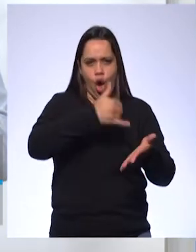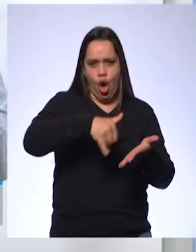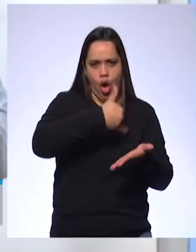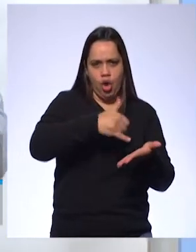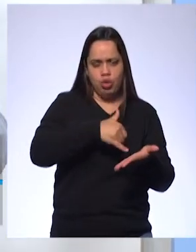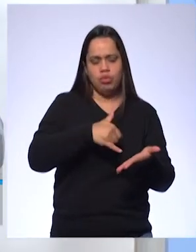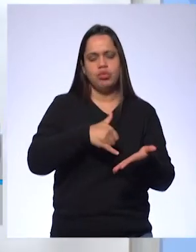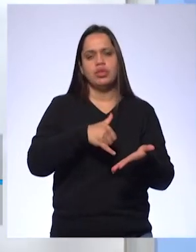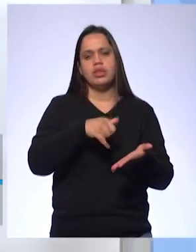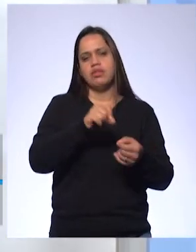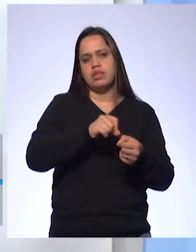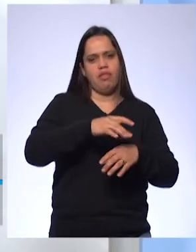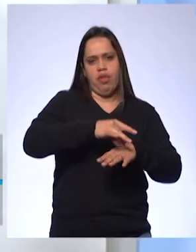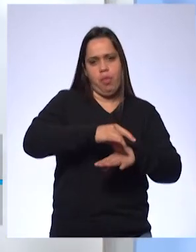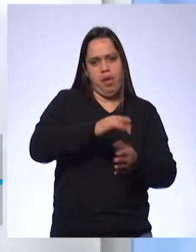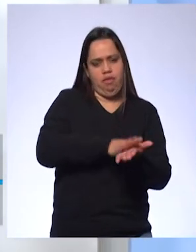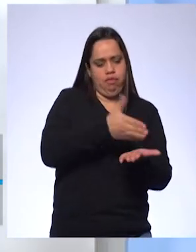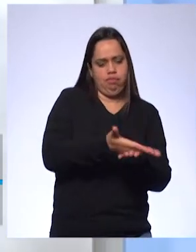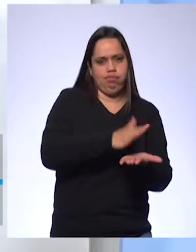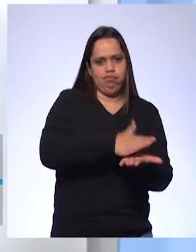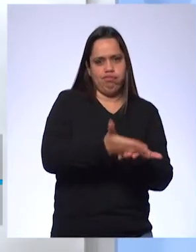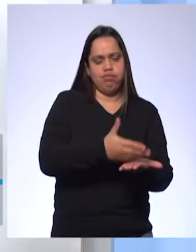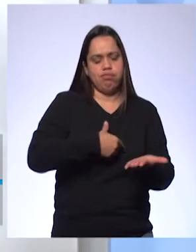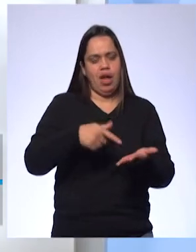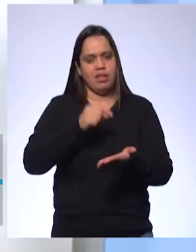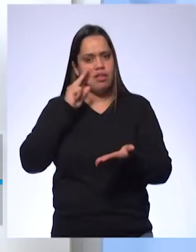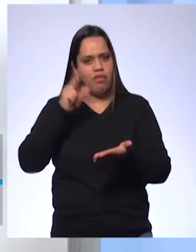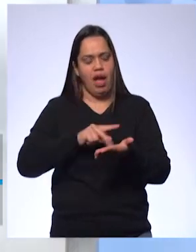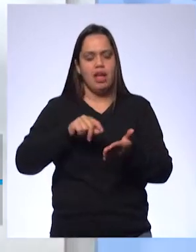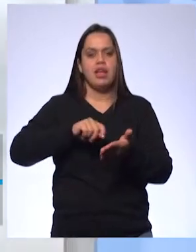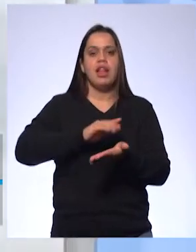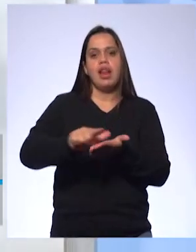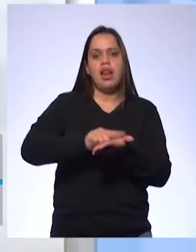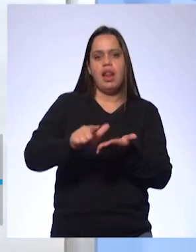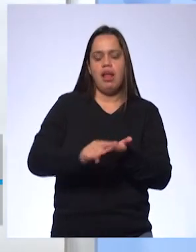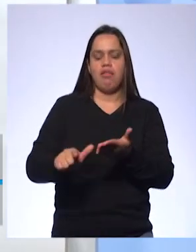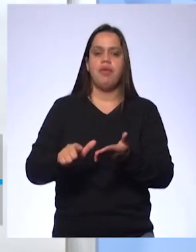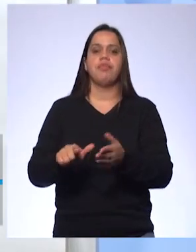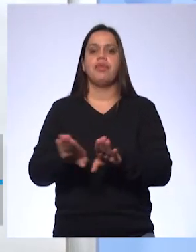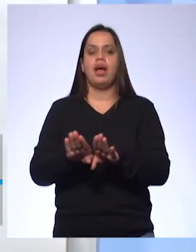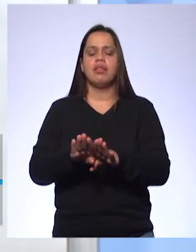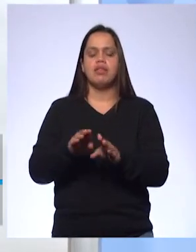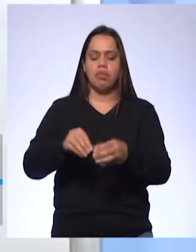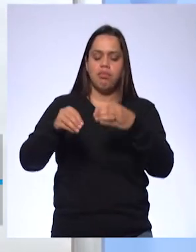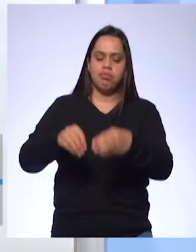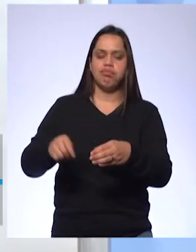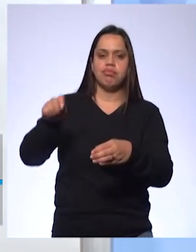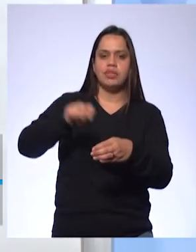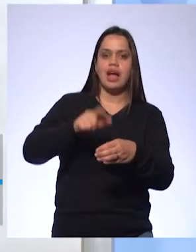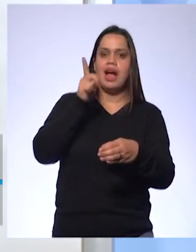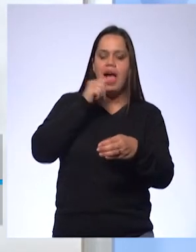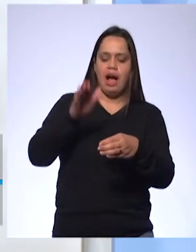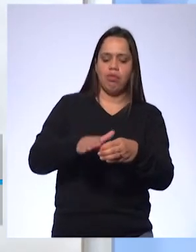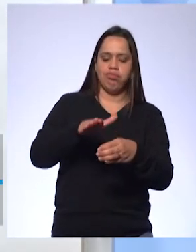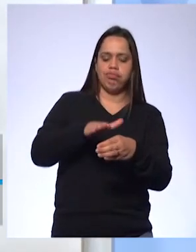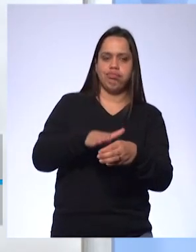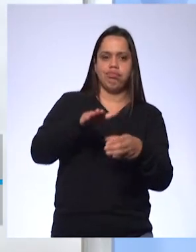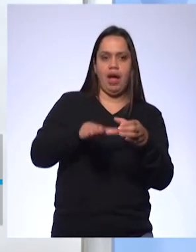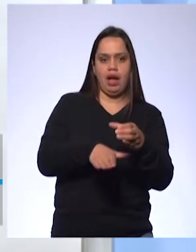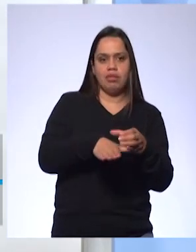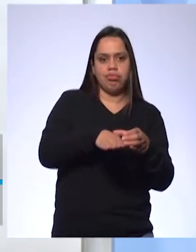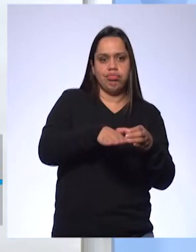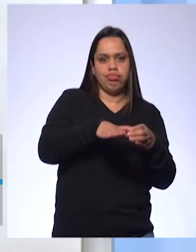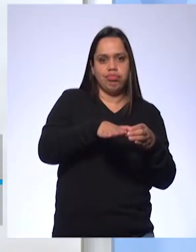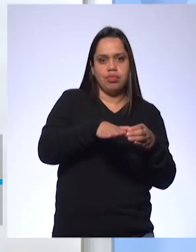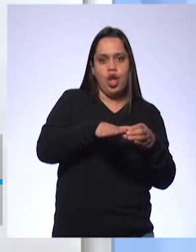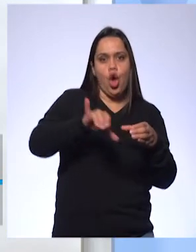aí você vai lá lavar, coloca um pouquinho de água, o óleo ou a gordura fica em cima. É uma mistura que